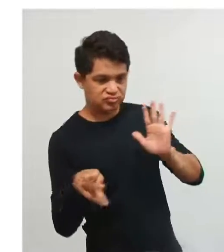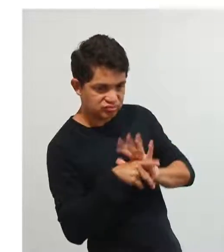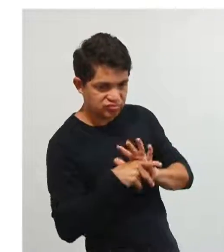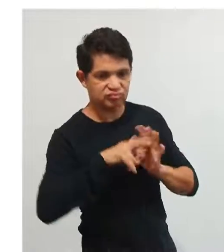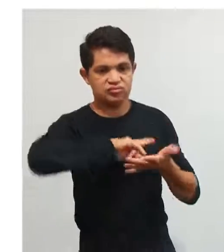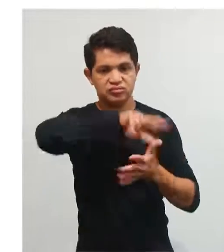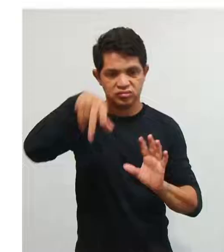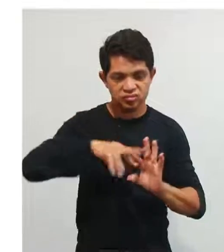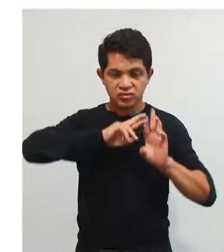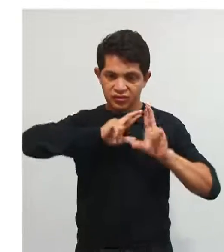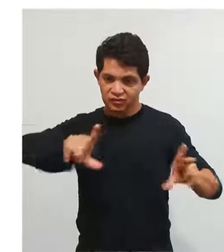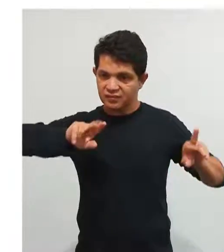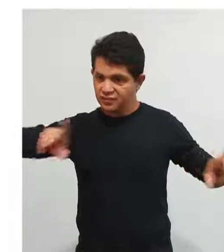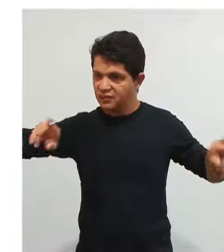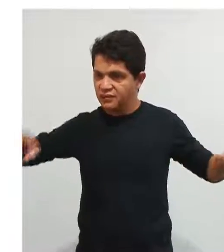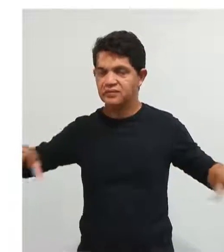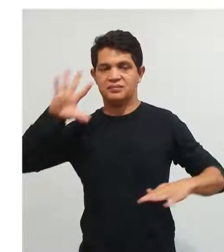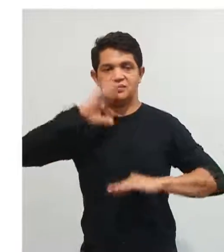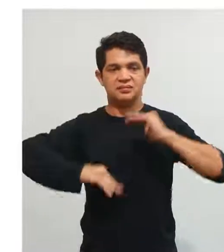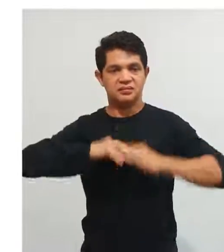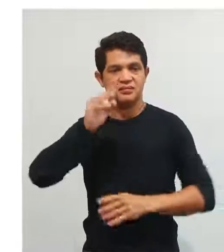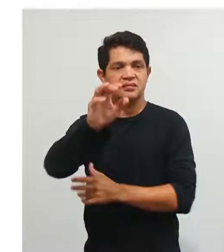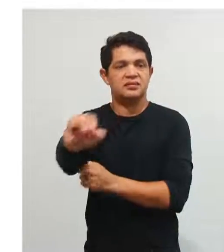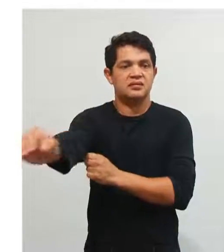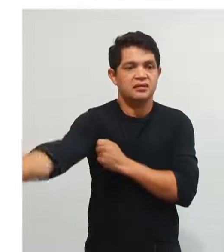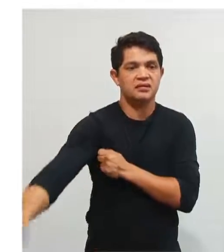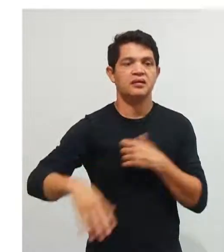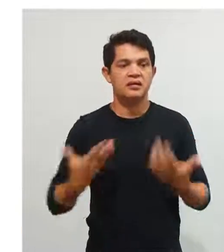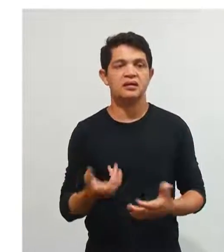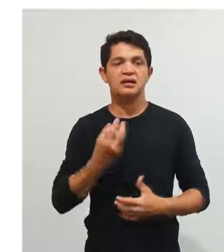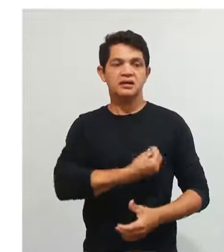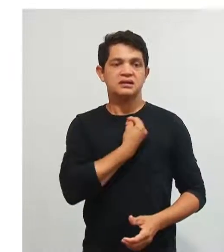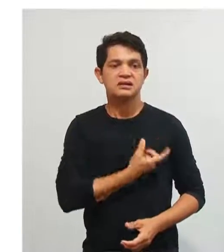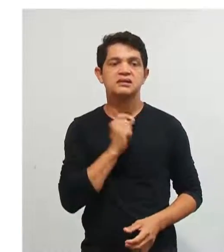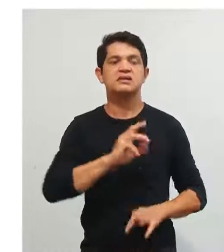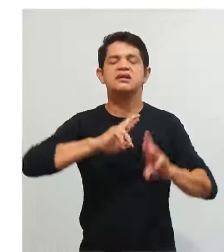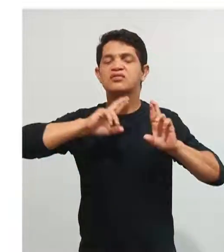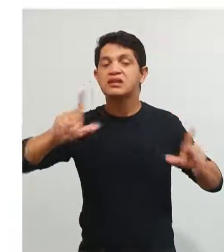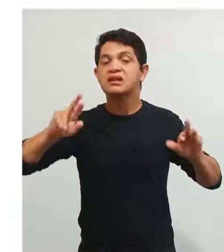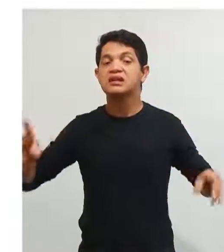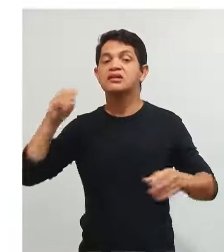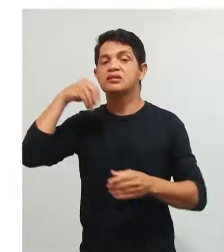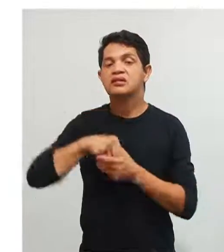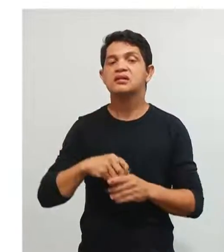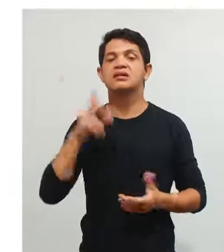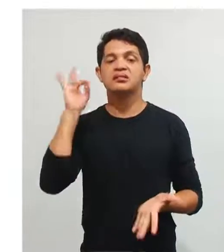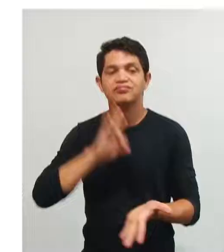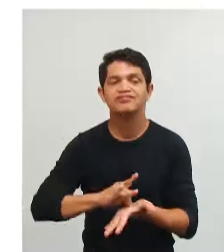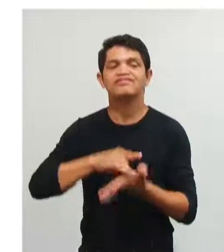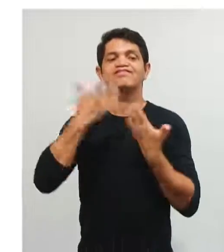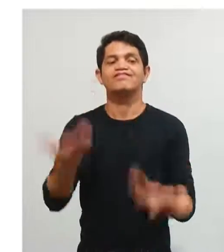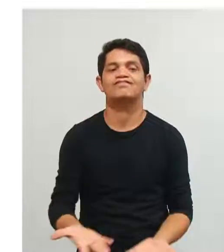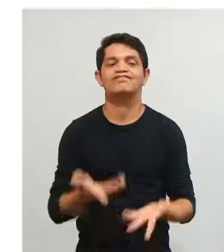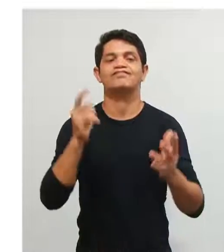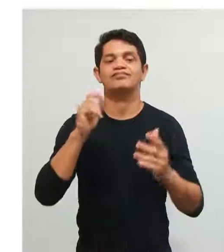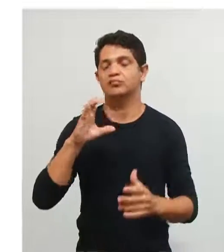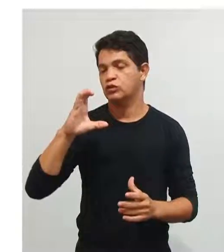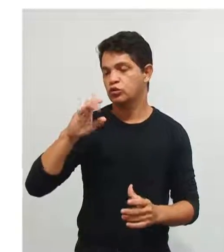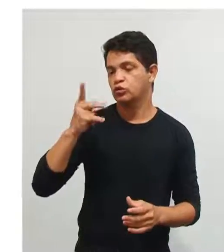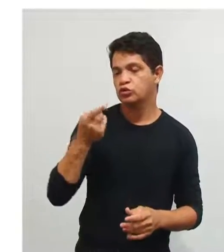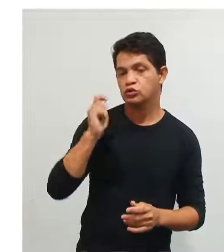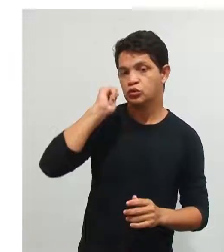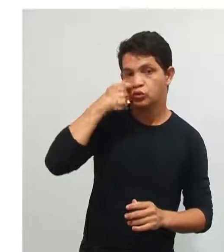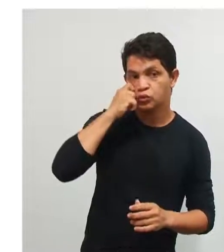Existem diferentes versões para a origem desse nome. De acordo com Cases, esse termo foi cunhado